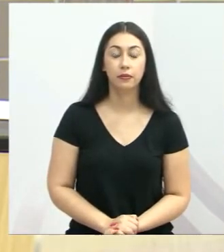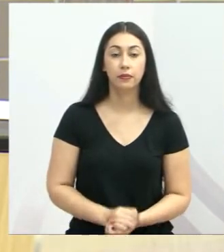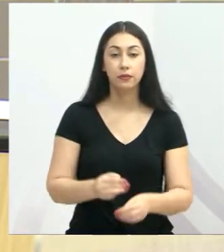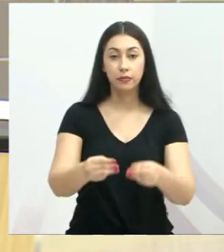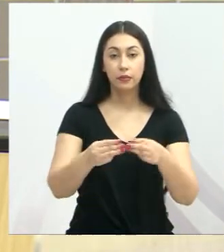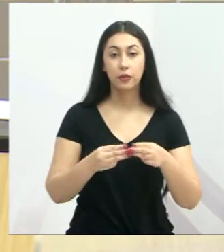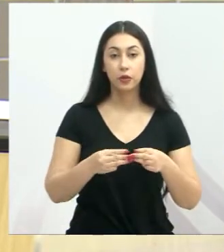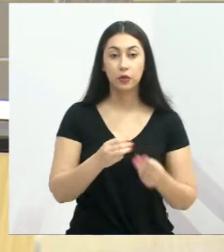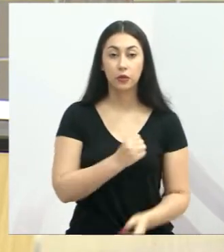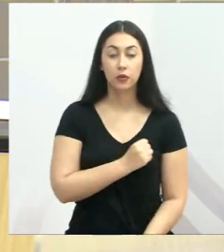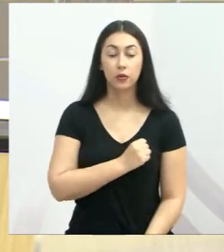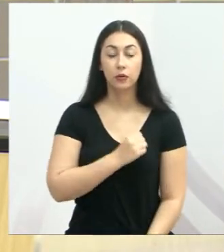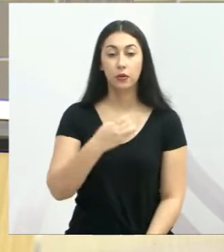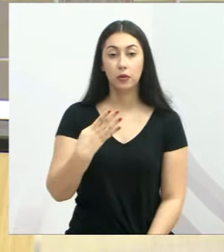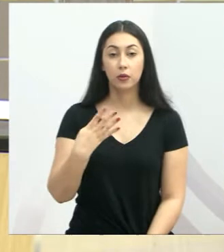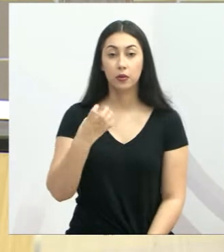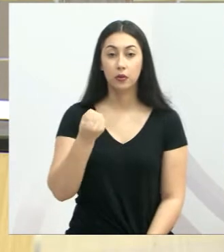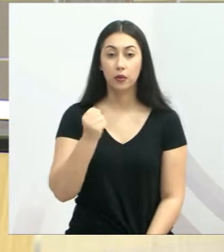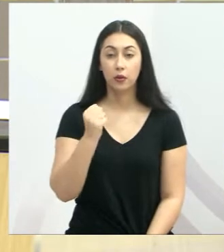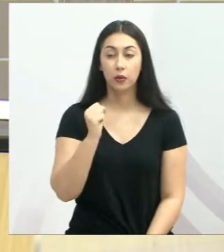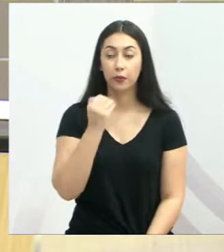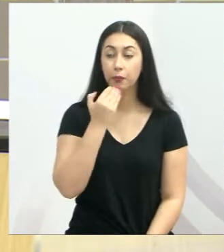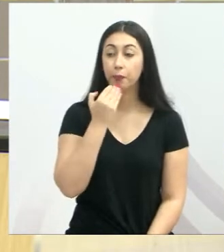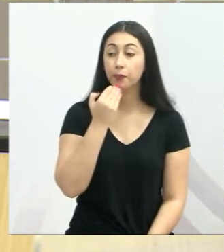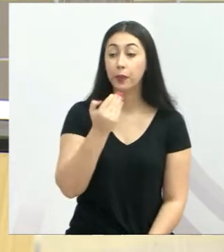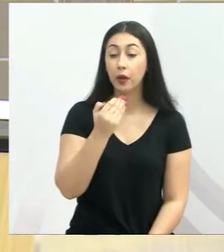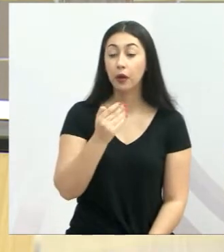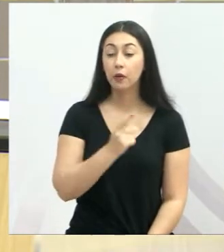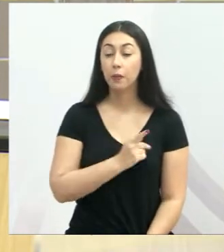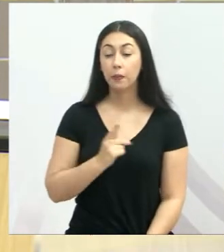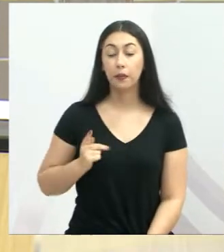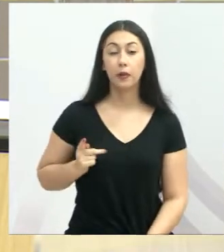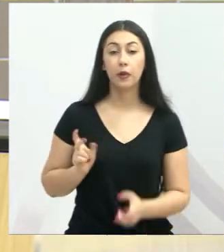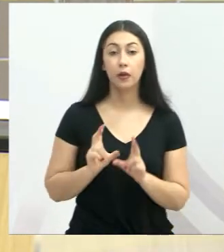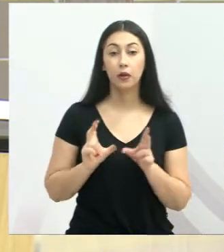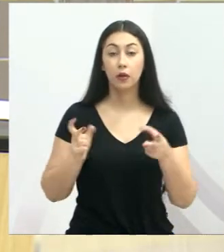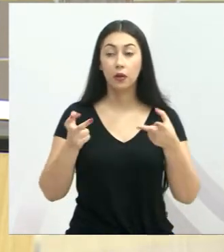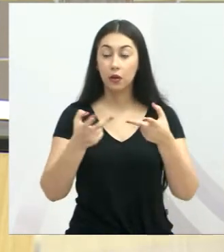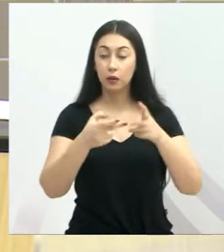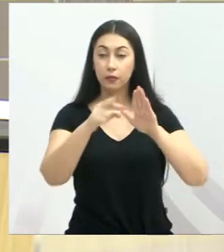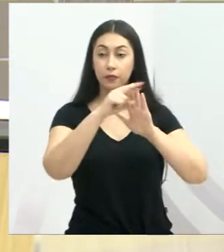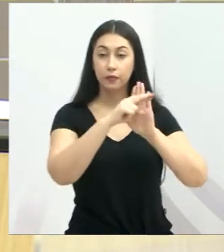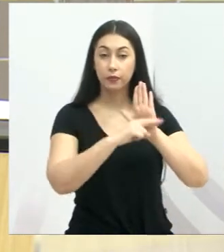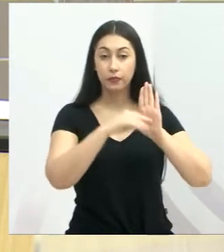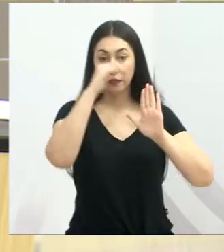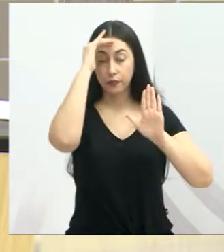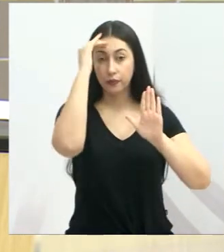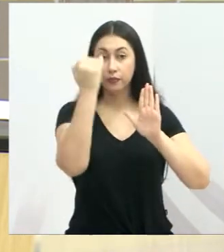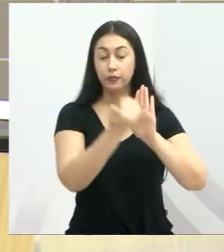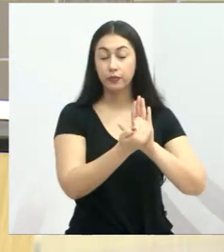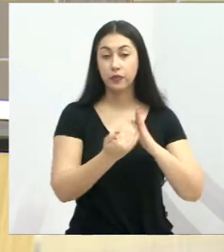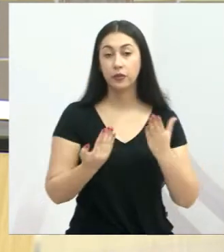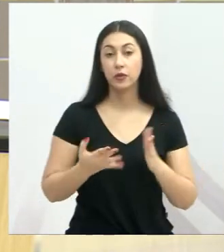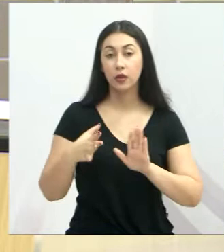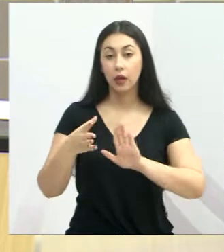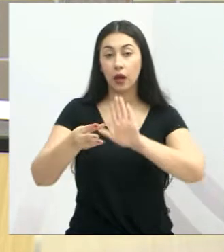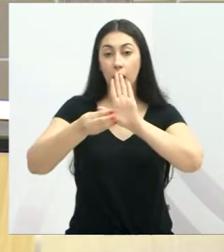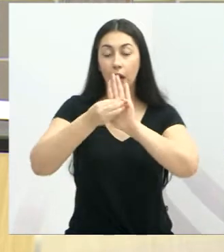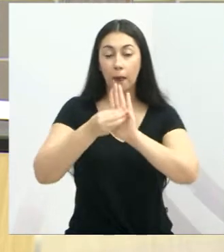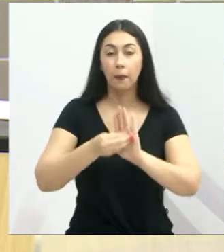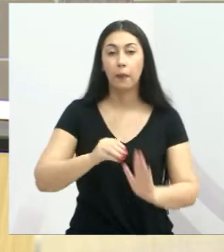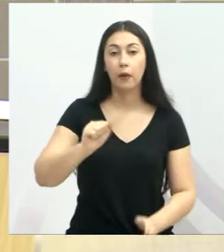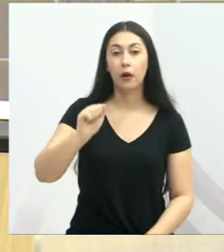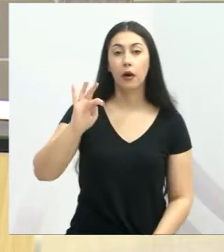Moção 48, 2021. Requeremos, excelentíssimo senhor presidente dessa Casa, cumpridas as formalidades regimentais, seja constatado na ata dos trabalhos